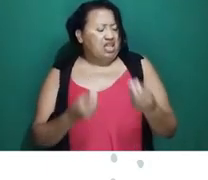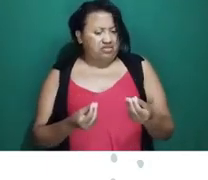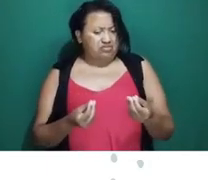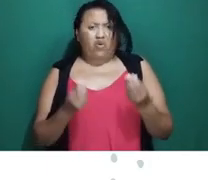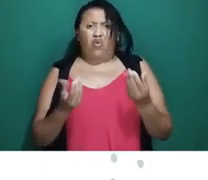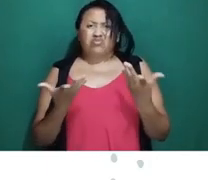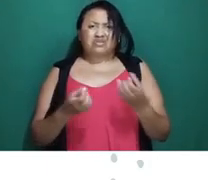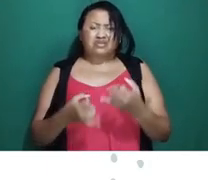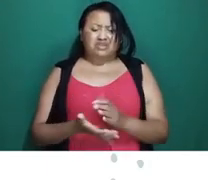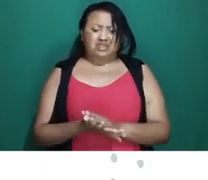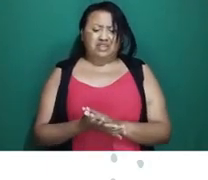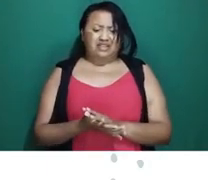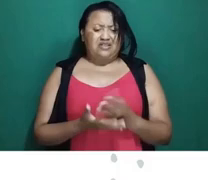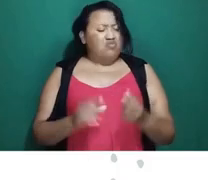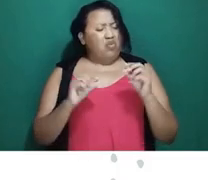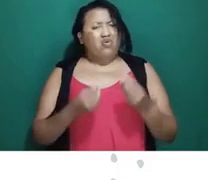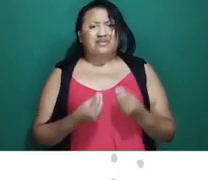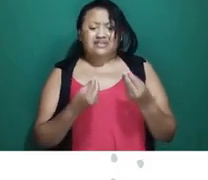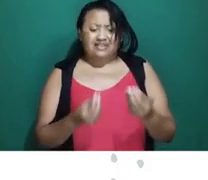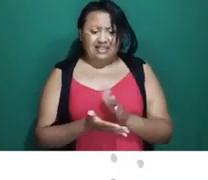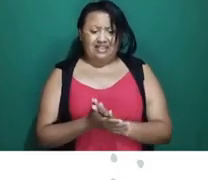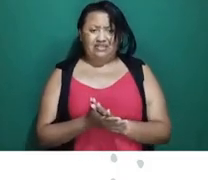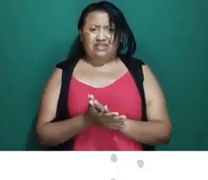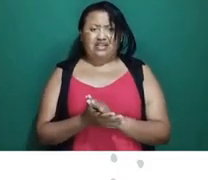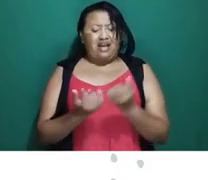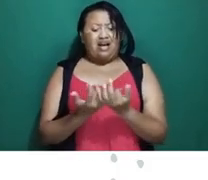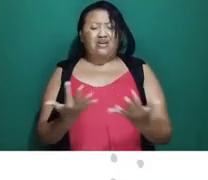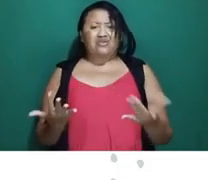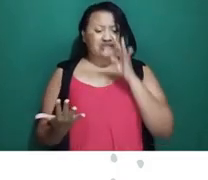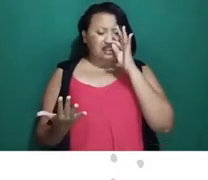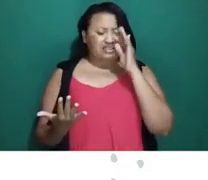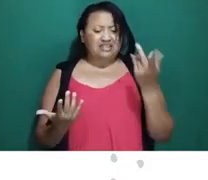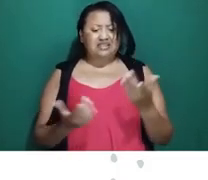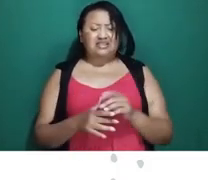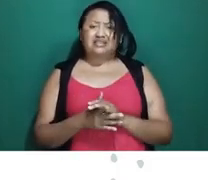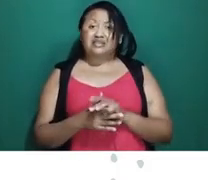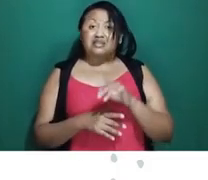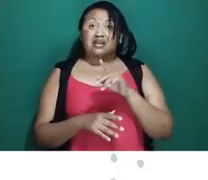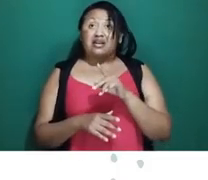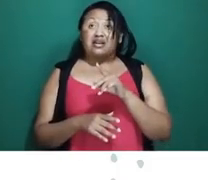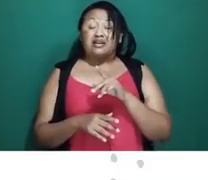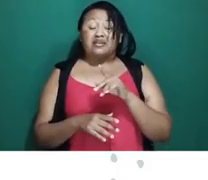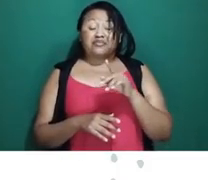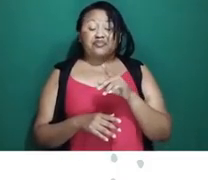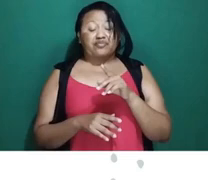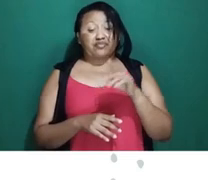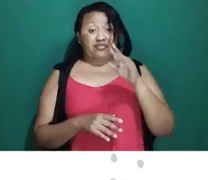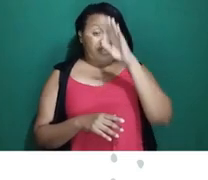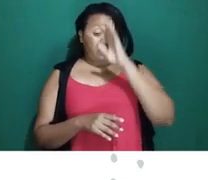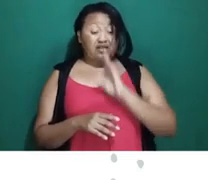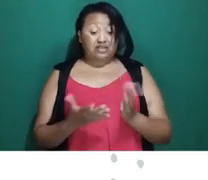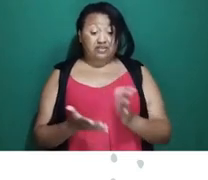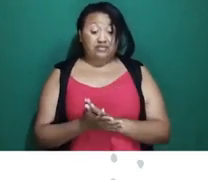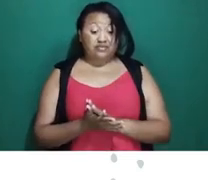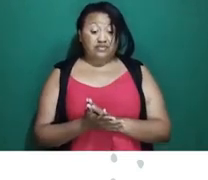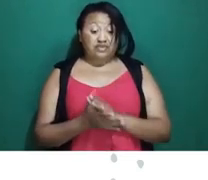adequados mas são dados né pouco dados ao Jardins Públicos como ele fala somos pouco dados a gente